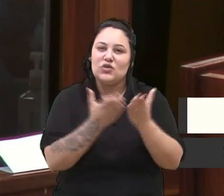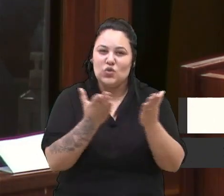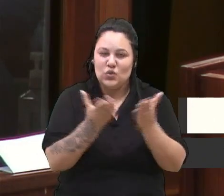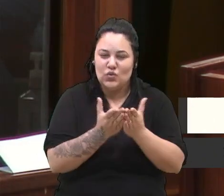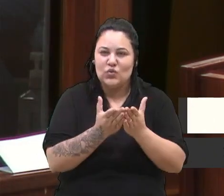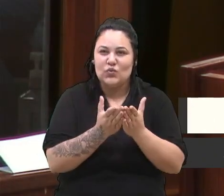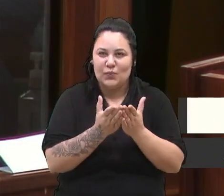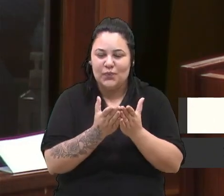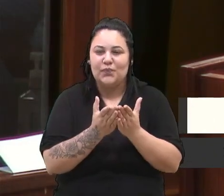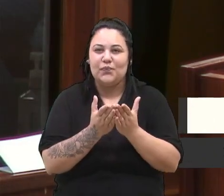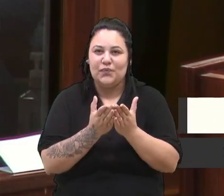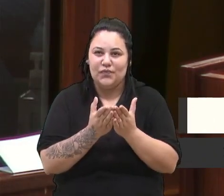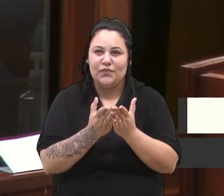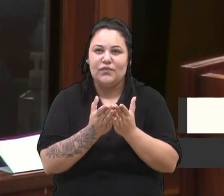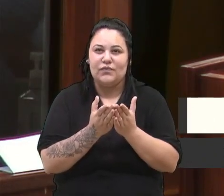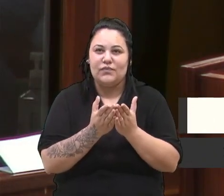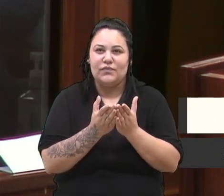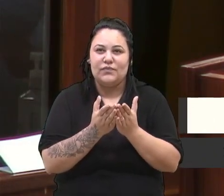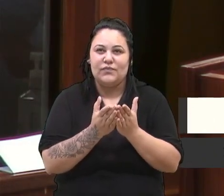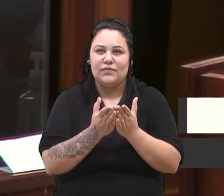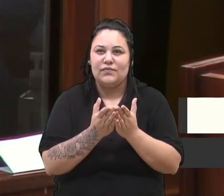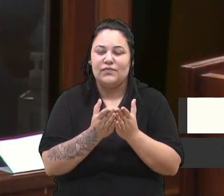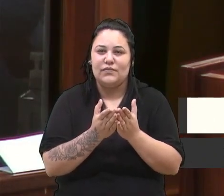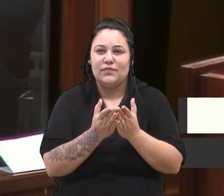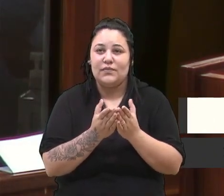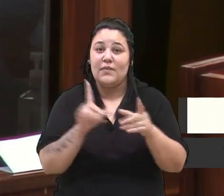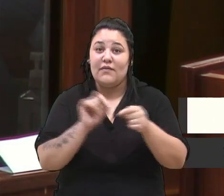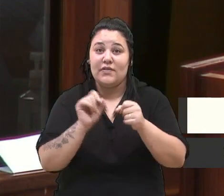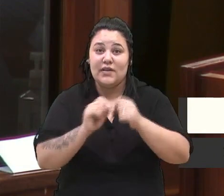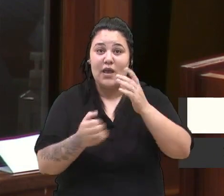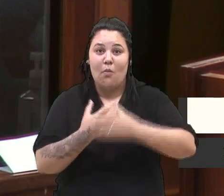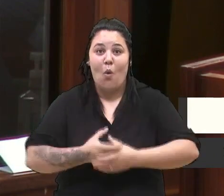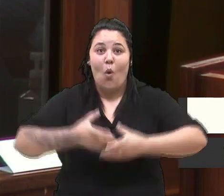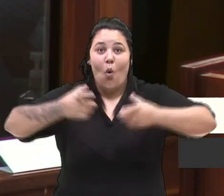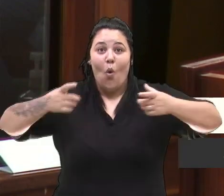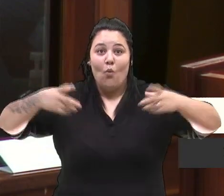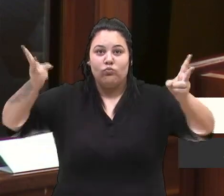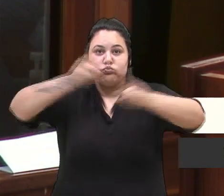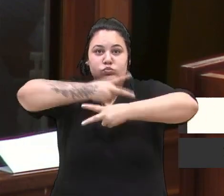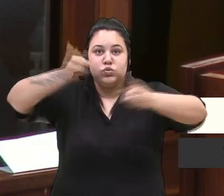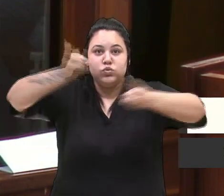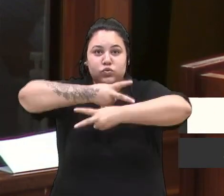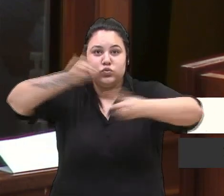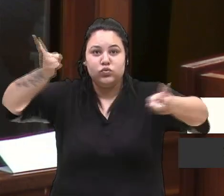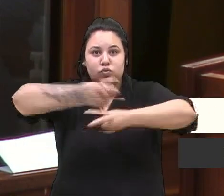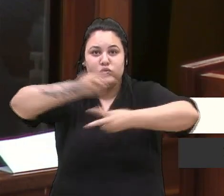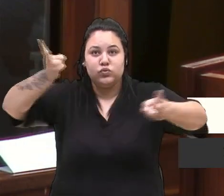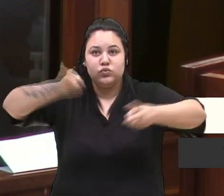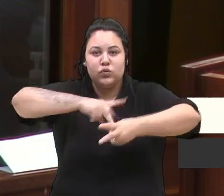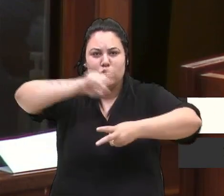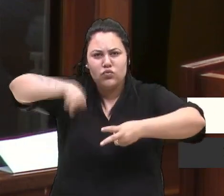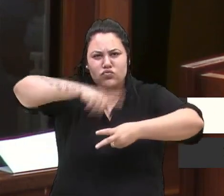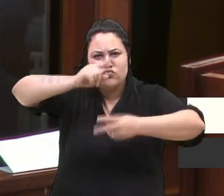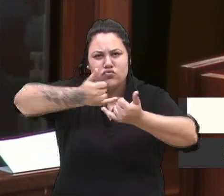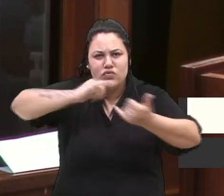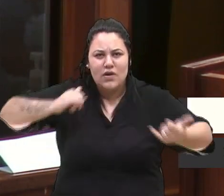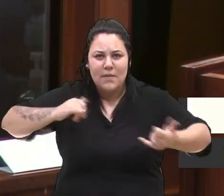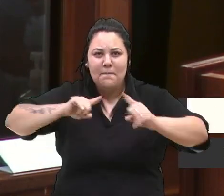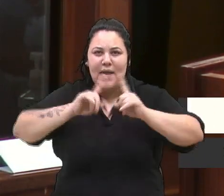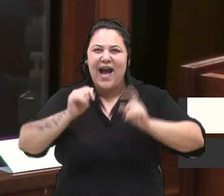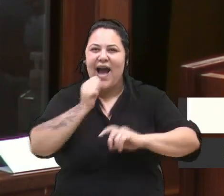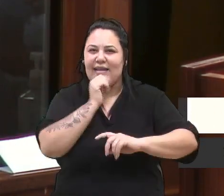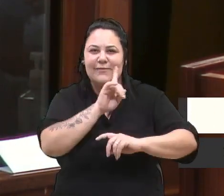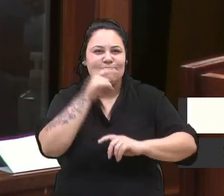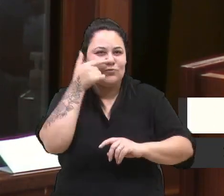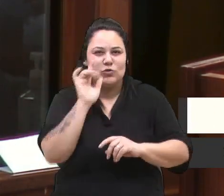adquirindo mega ventiladores para a questão da geada, mas ainda é algo que não está dando a respectiva solução